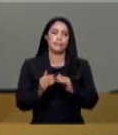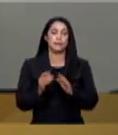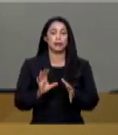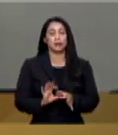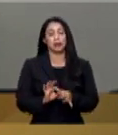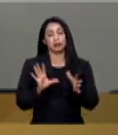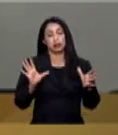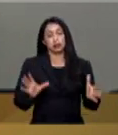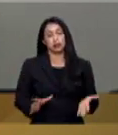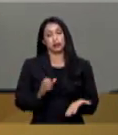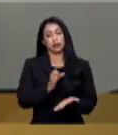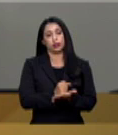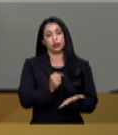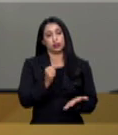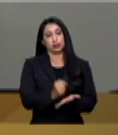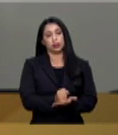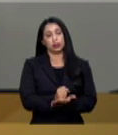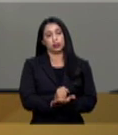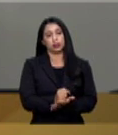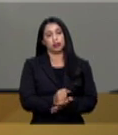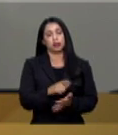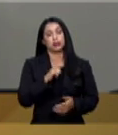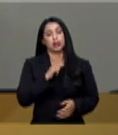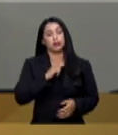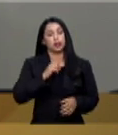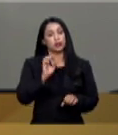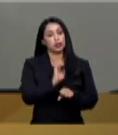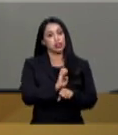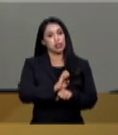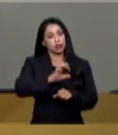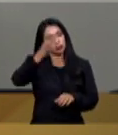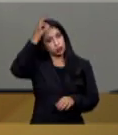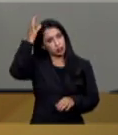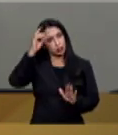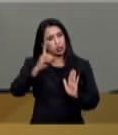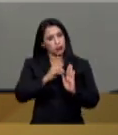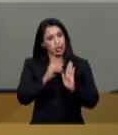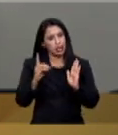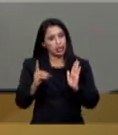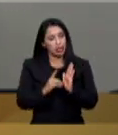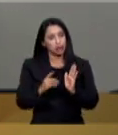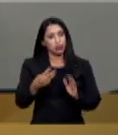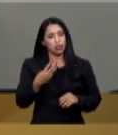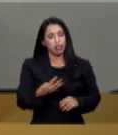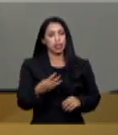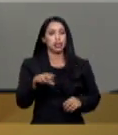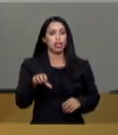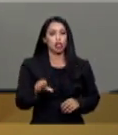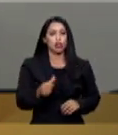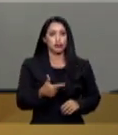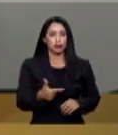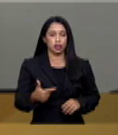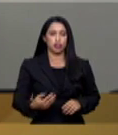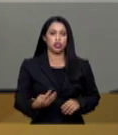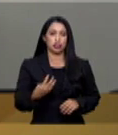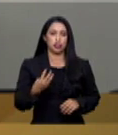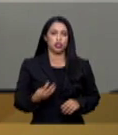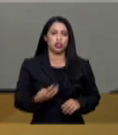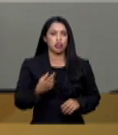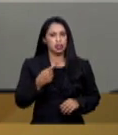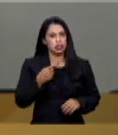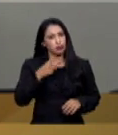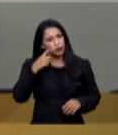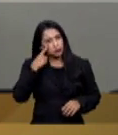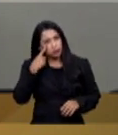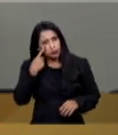permitindo a contratação, foi regulamentada no Espírito Santo por um decreto, decreto 3923. Eu tive só uma